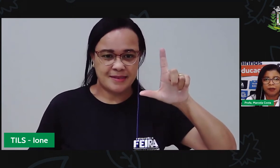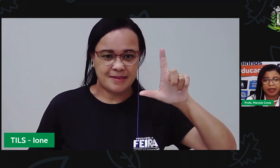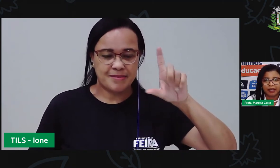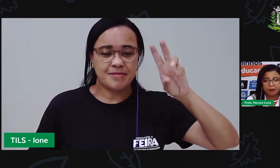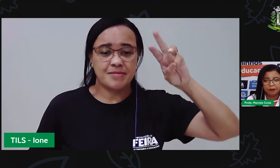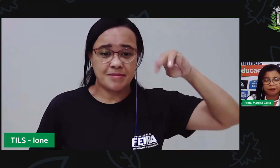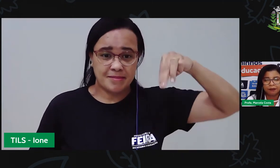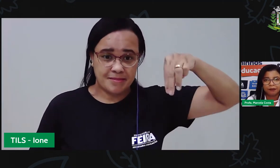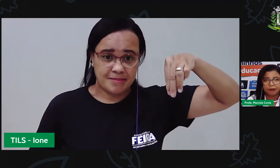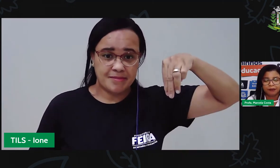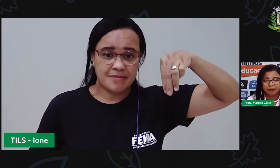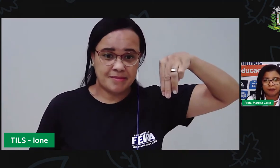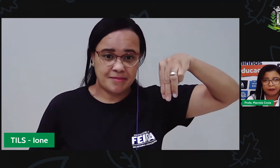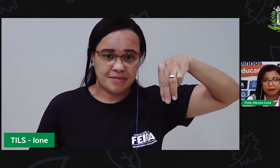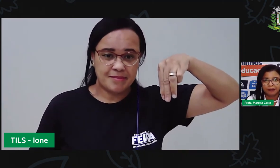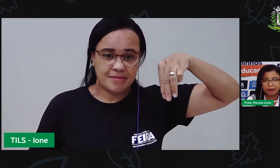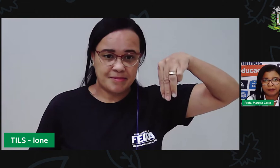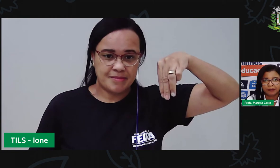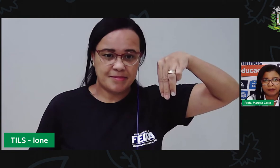Mê